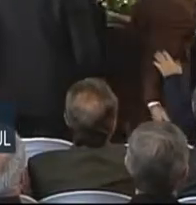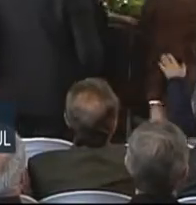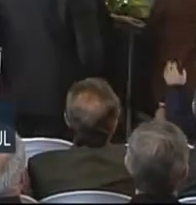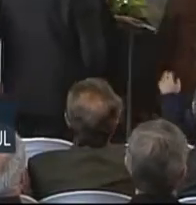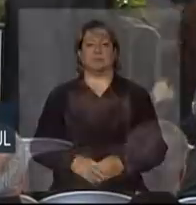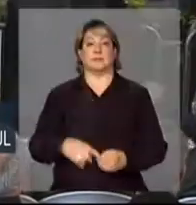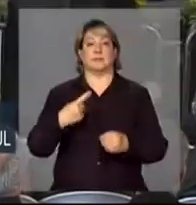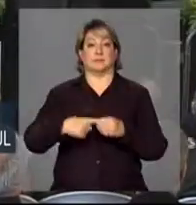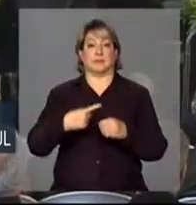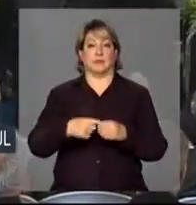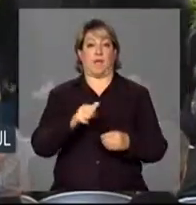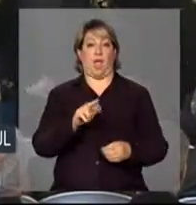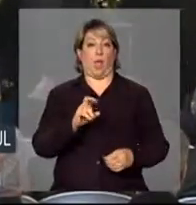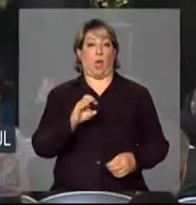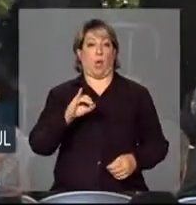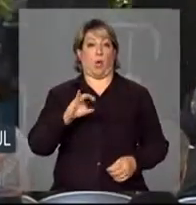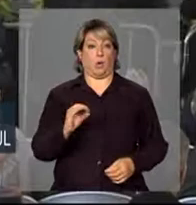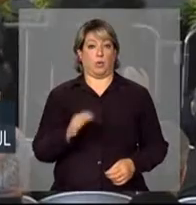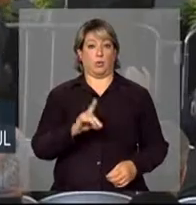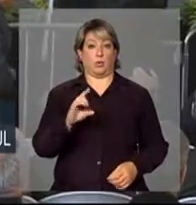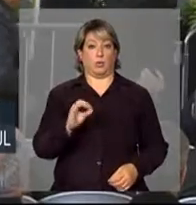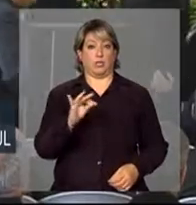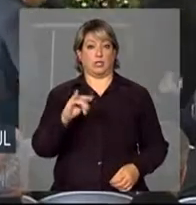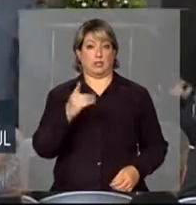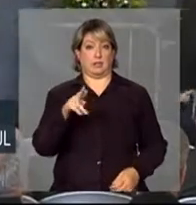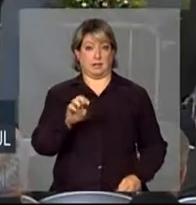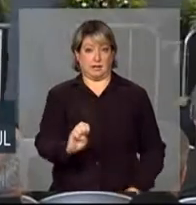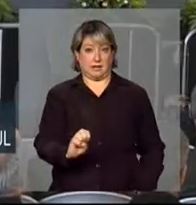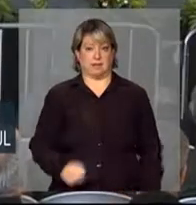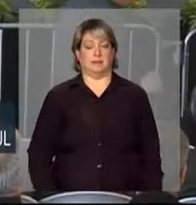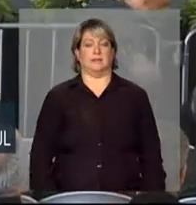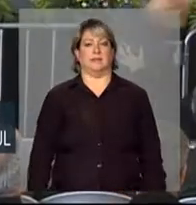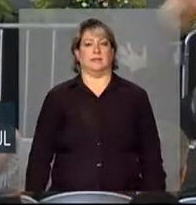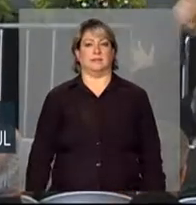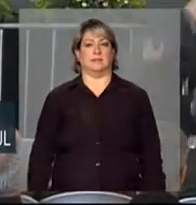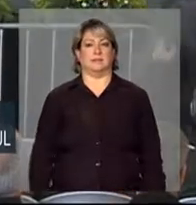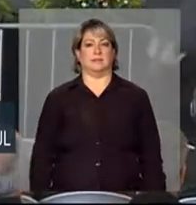Arroio do Tigre, Gilberto Hatke.